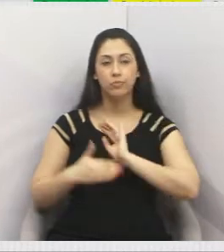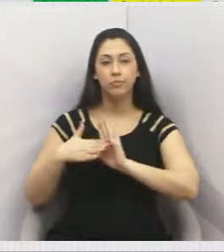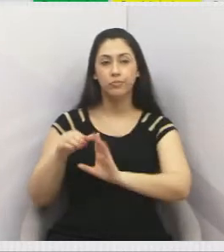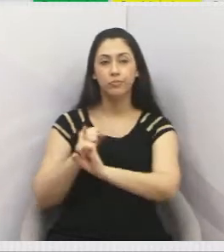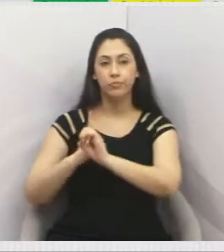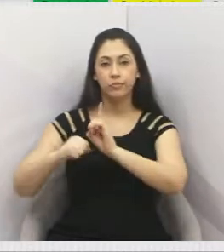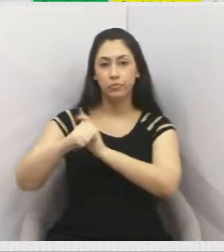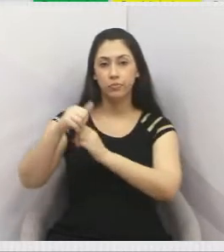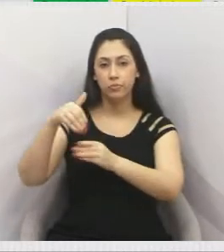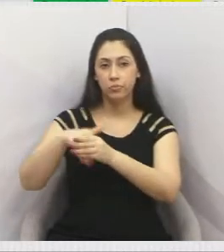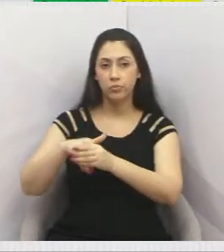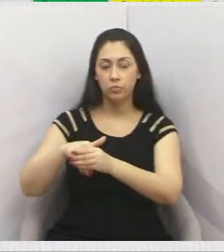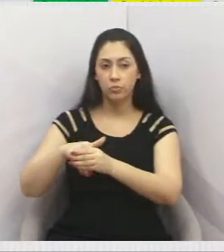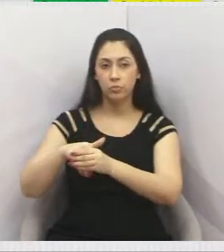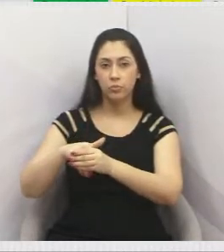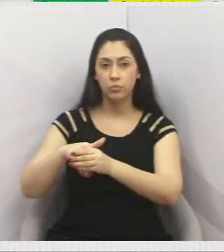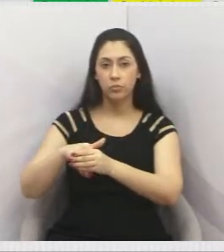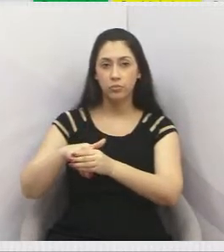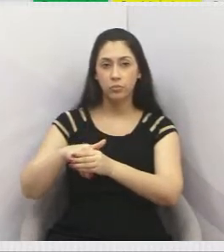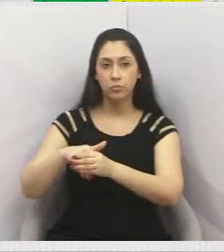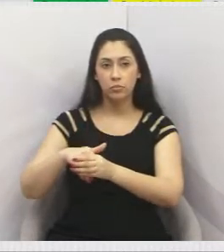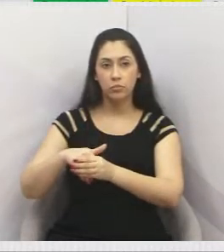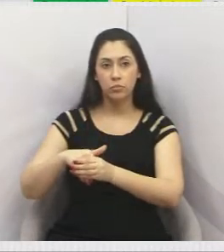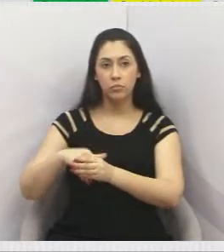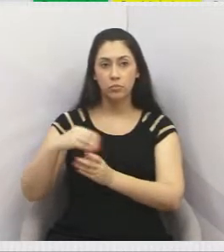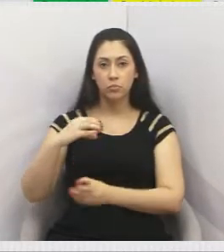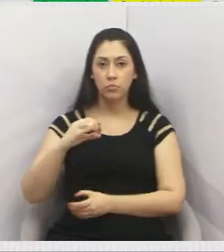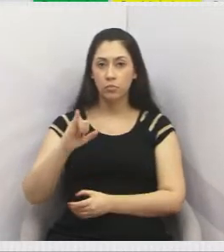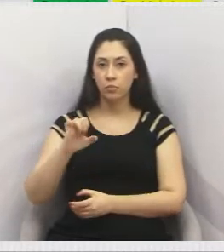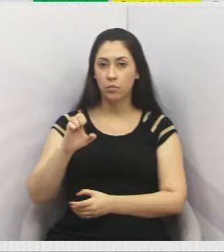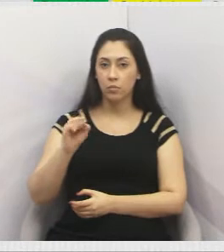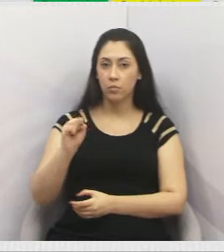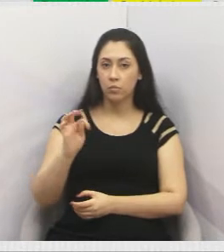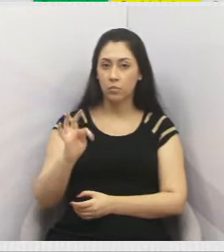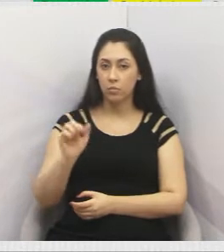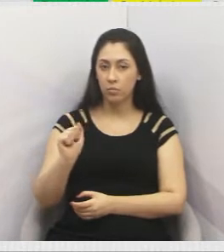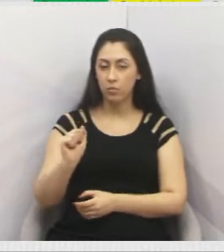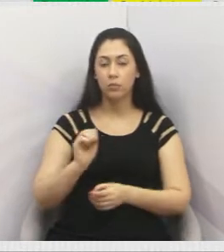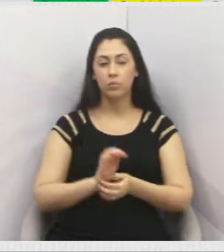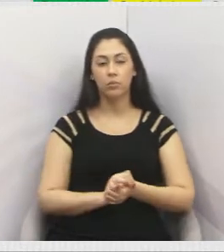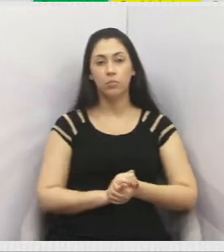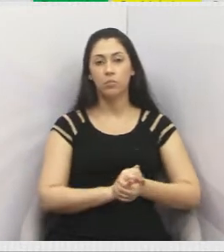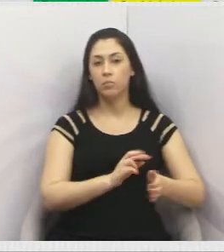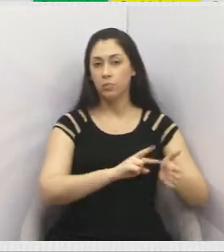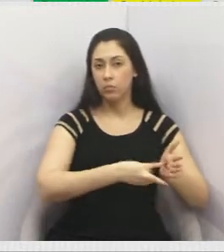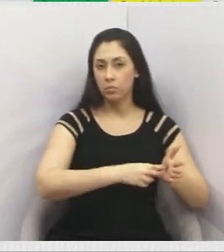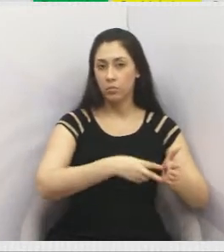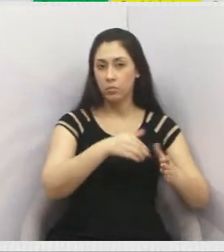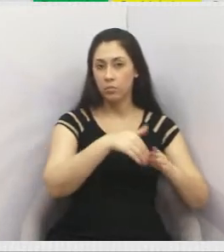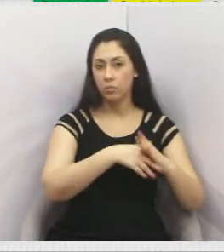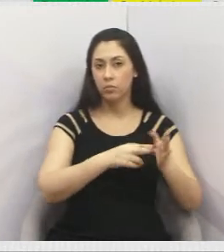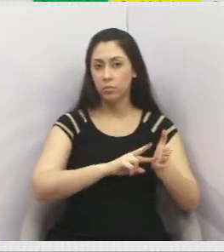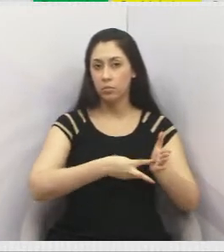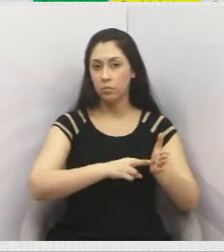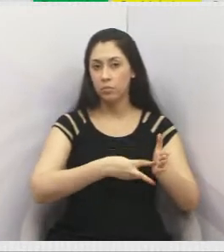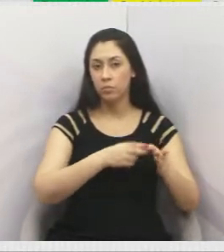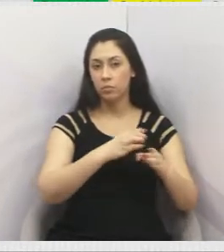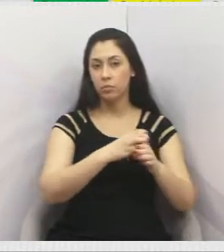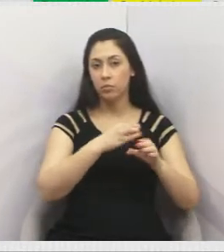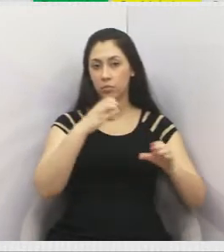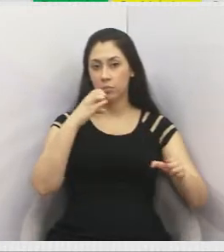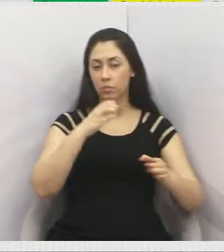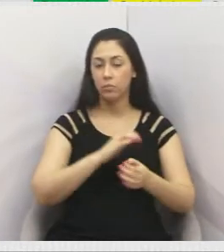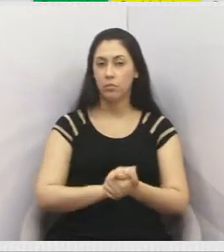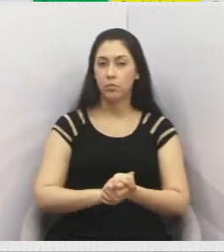Movimentos populares, Associação dos Proprietários e Moradores do Jardim Siesta, entidade de classe sindical, Sindicato dos Engenheiros do Estado de